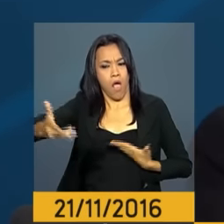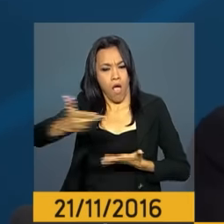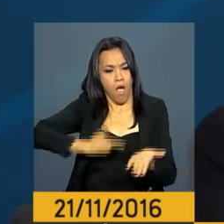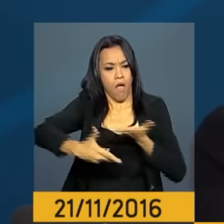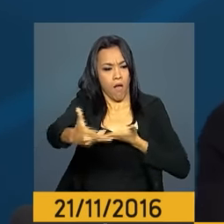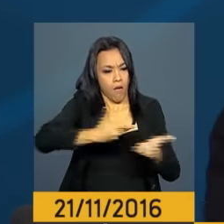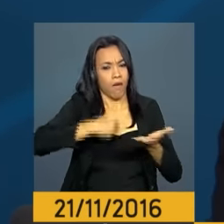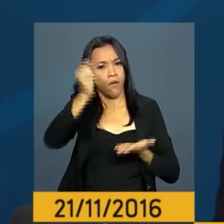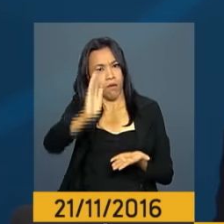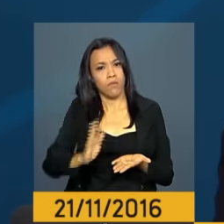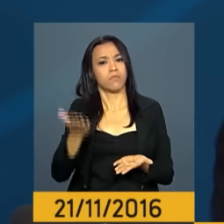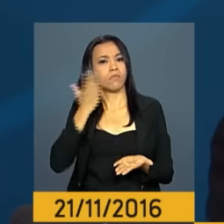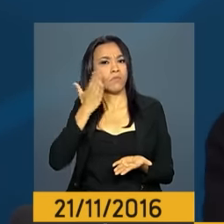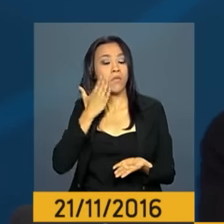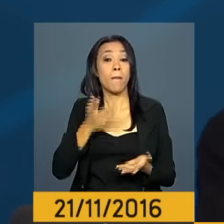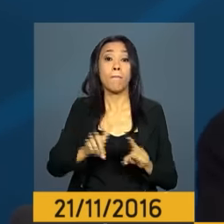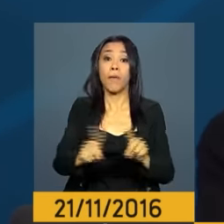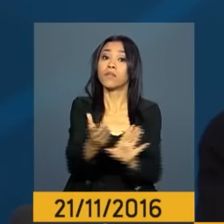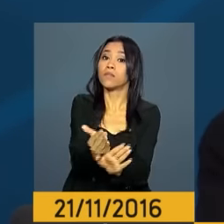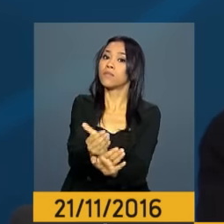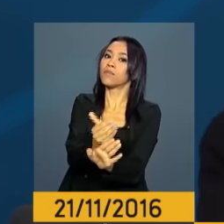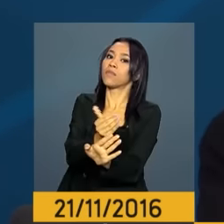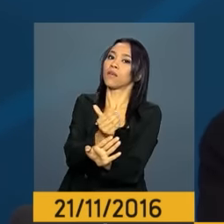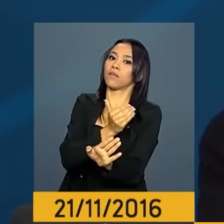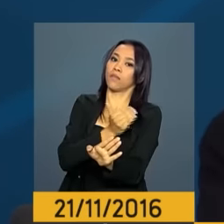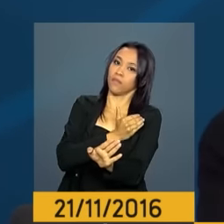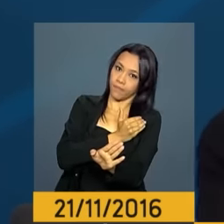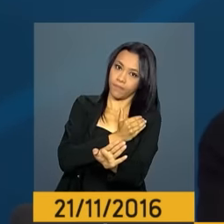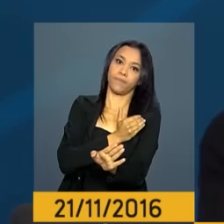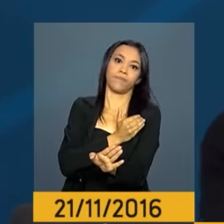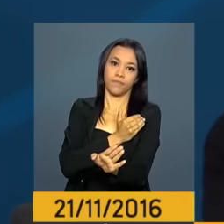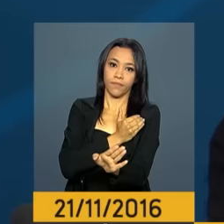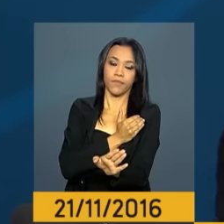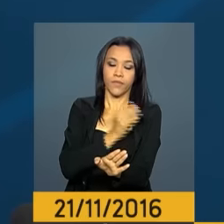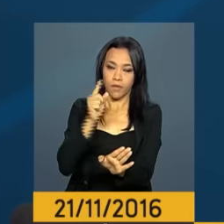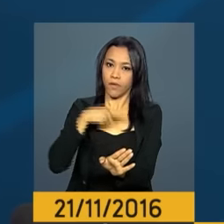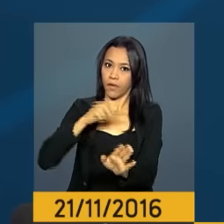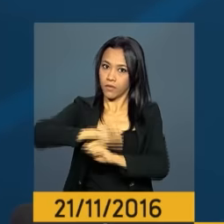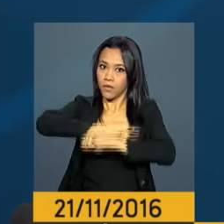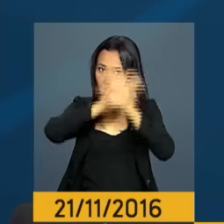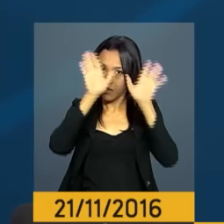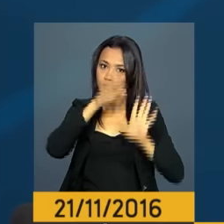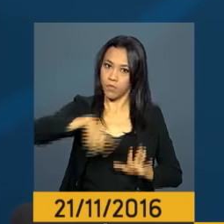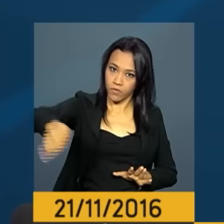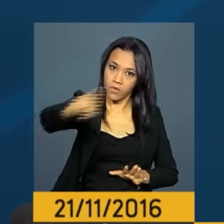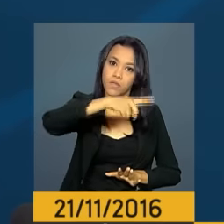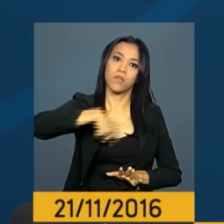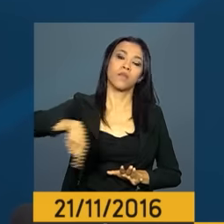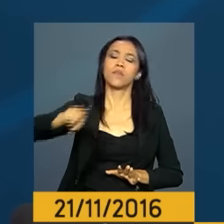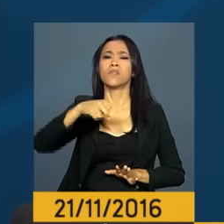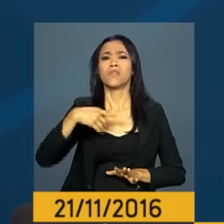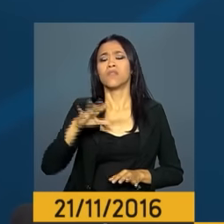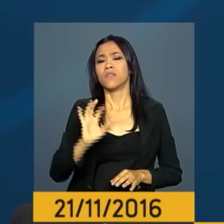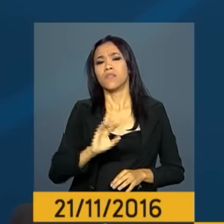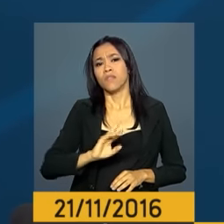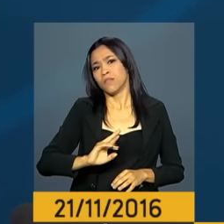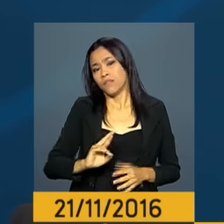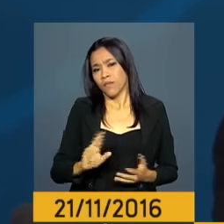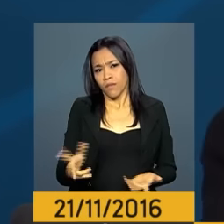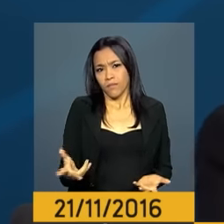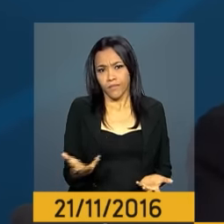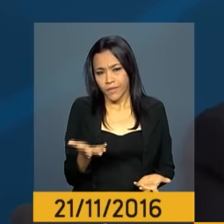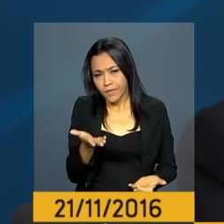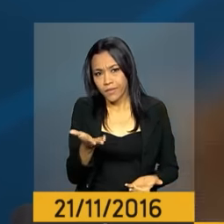Mas, antes do crescimento, isto que eu quero deixar claro aos senhores, não para que isto seja